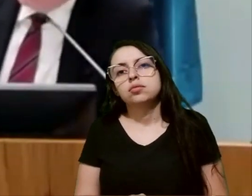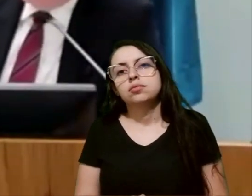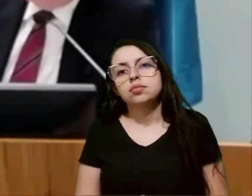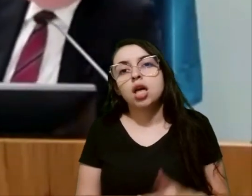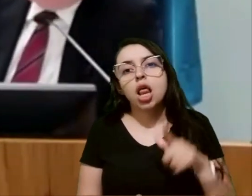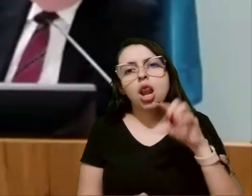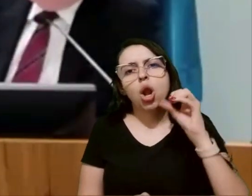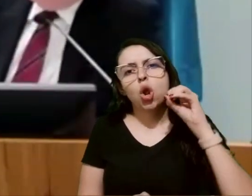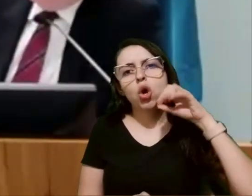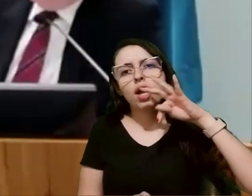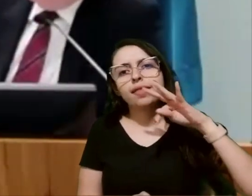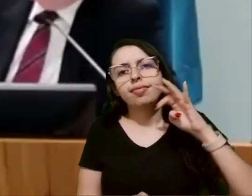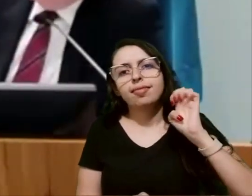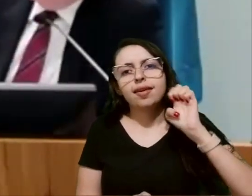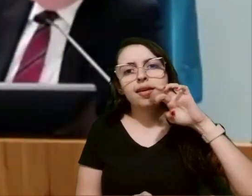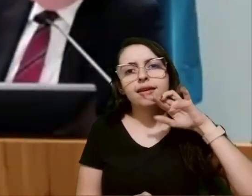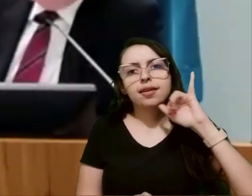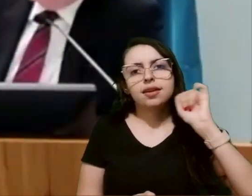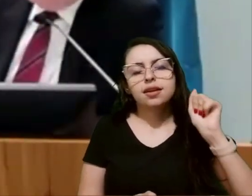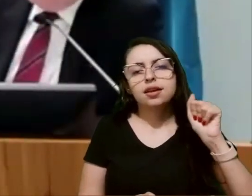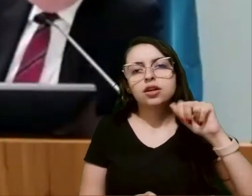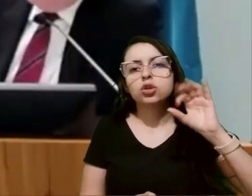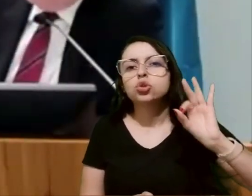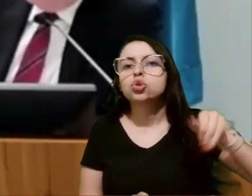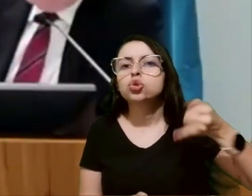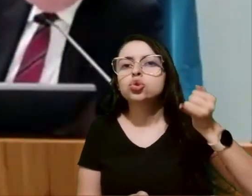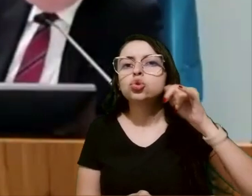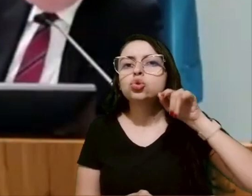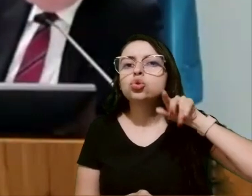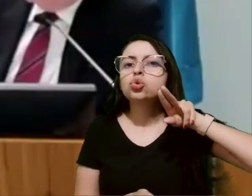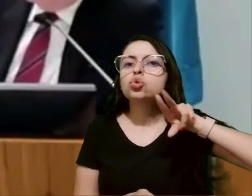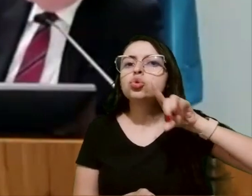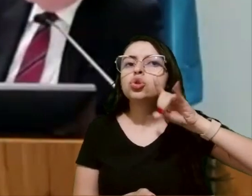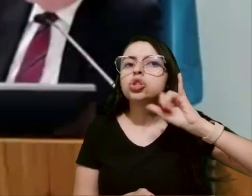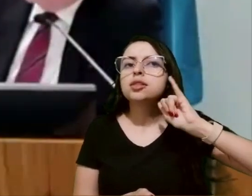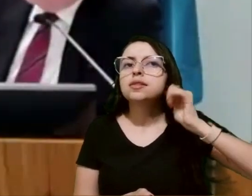a loteria judicial é um fenômeno extremamente